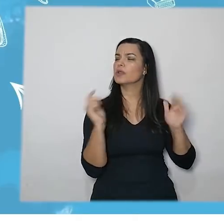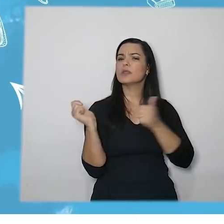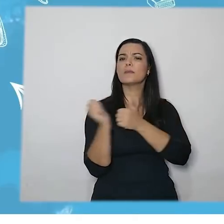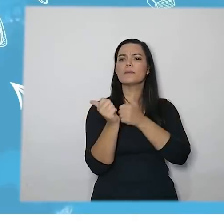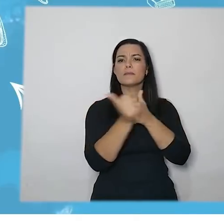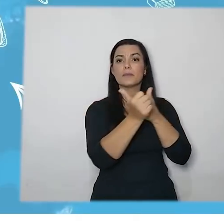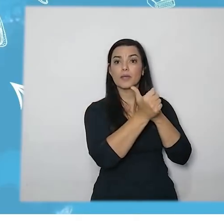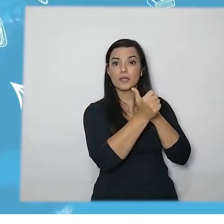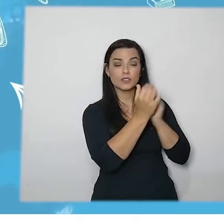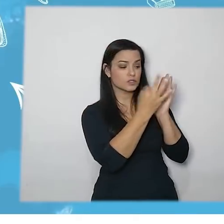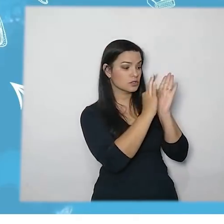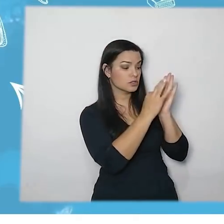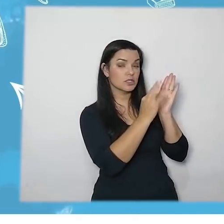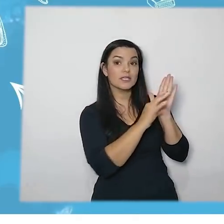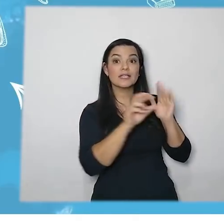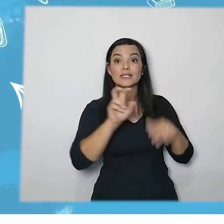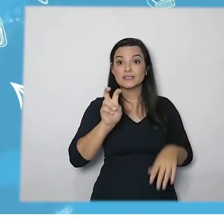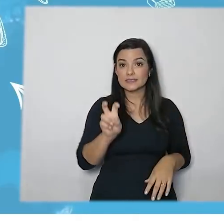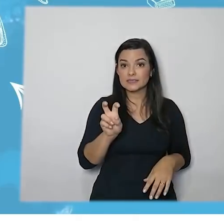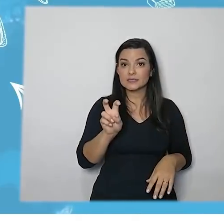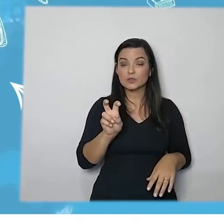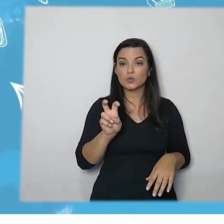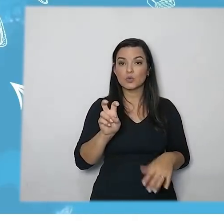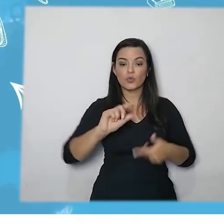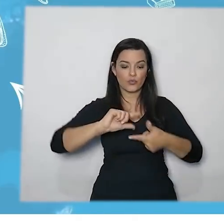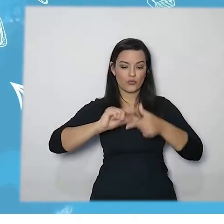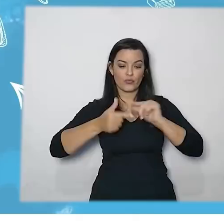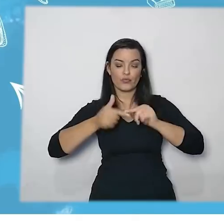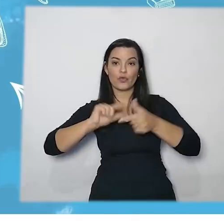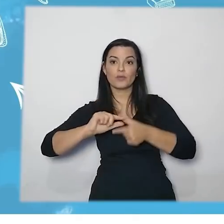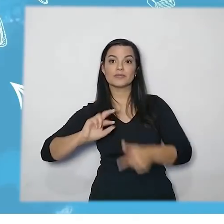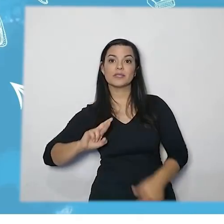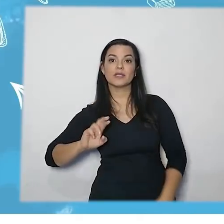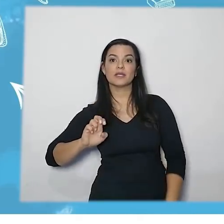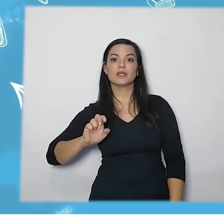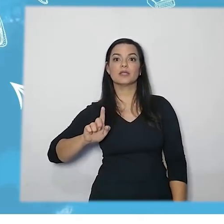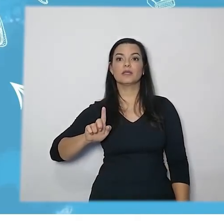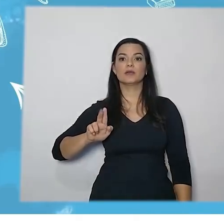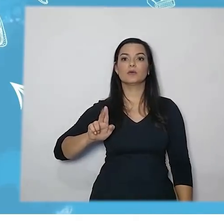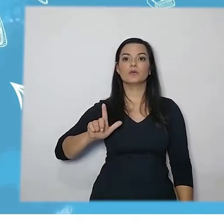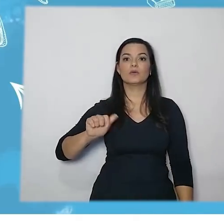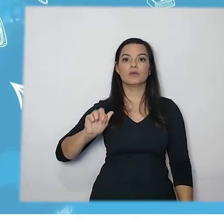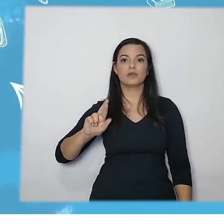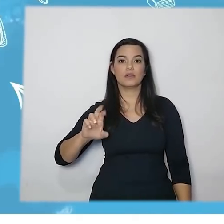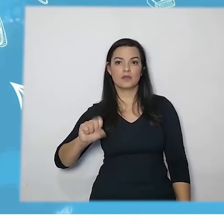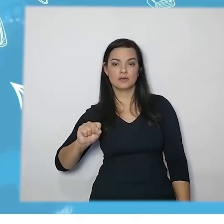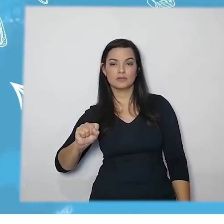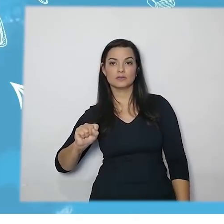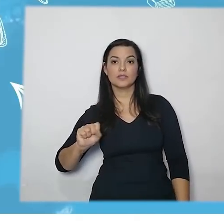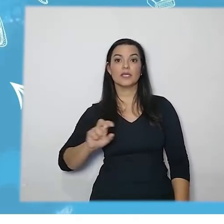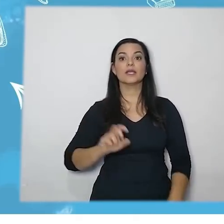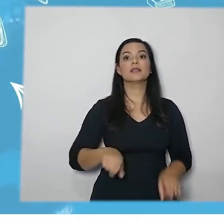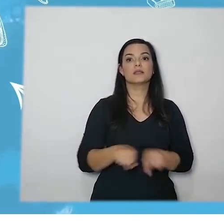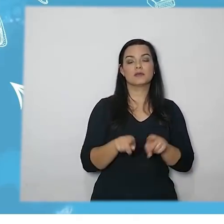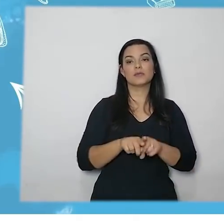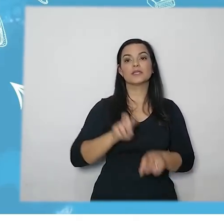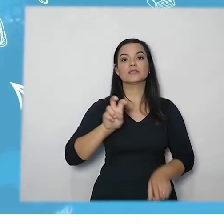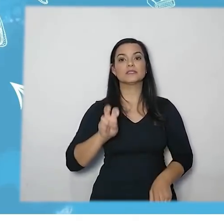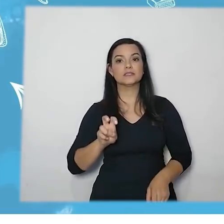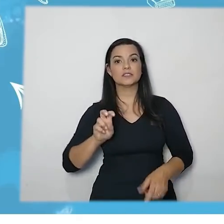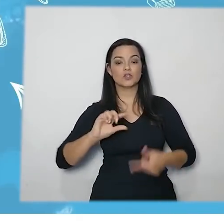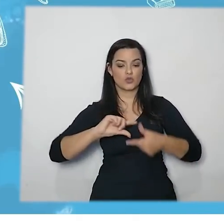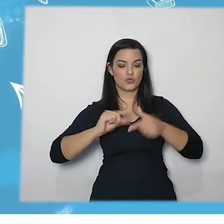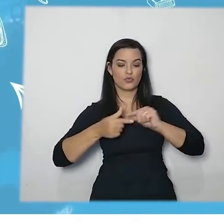e registrem 5 formas regulares e 5 formas irregulares. Vocês podem registrar